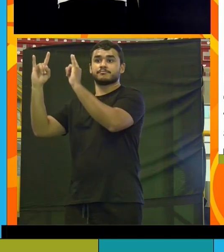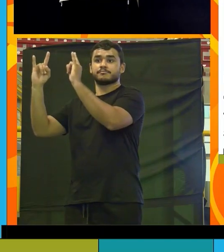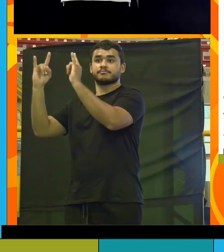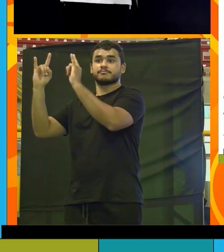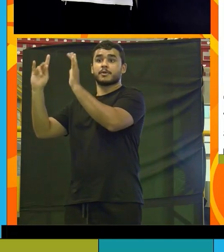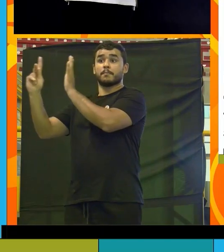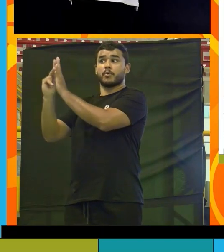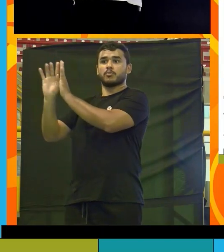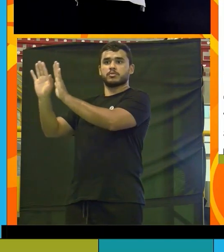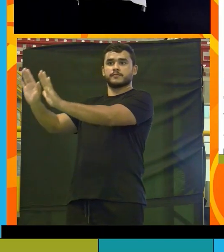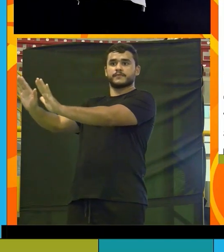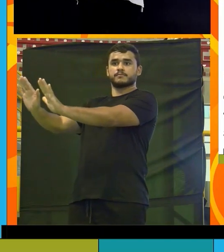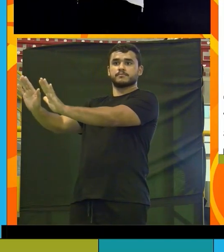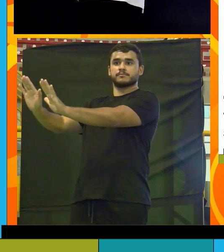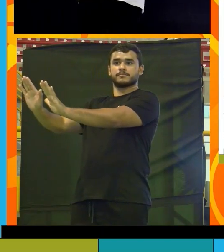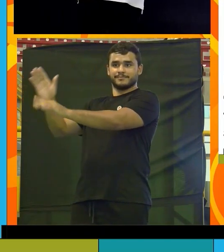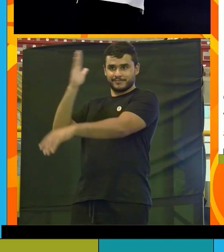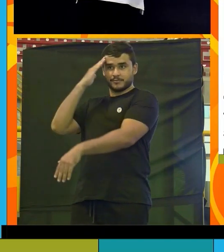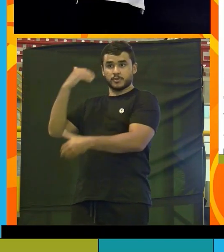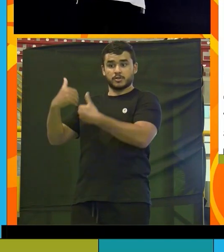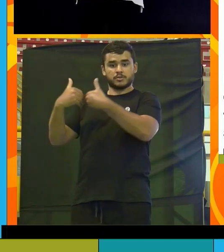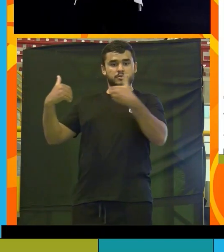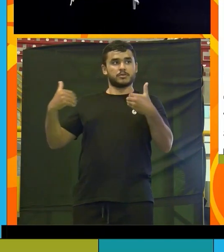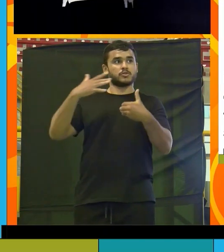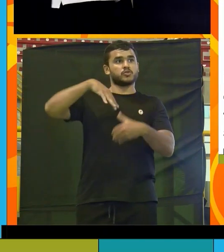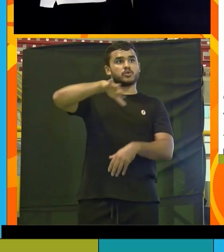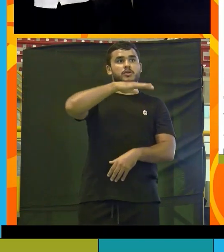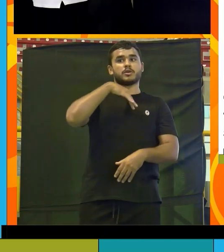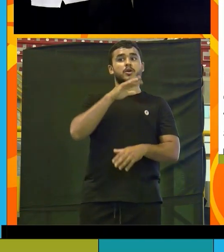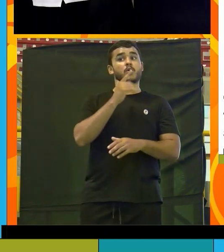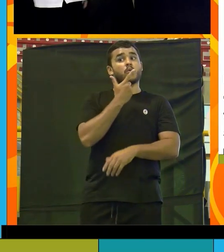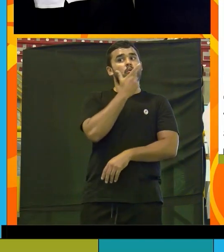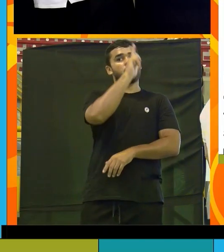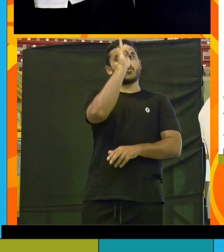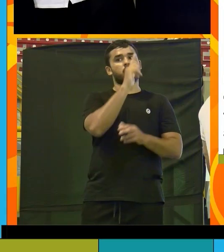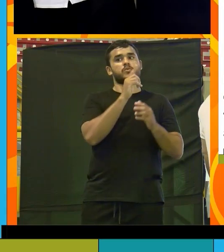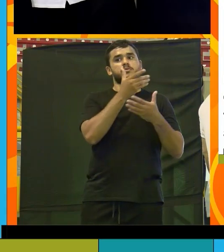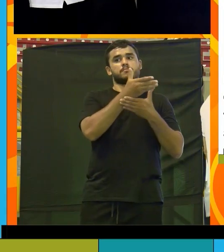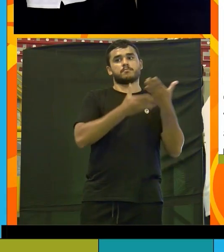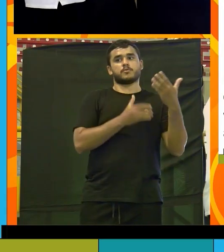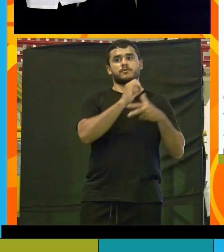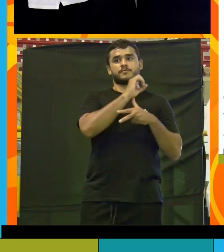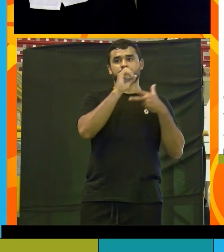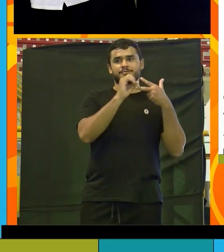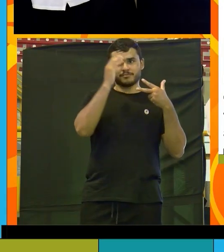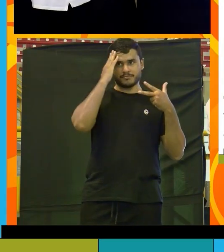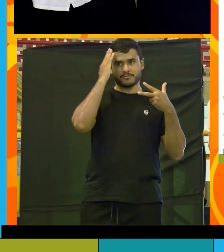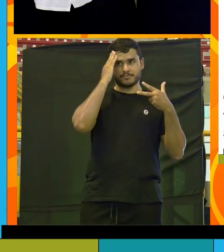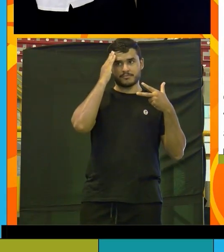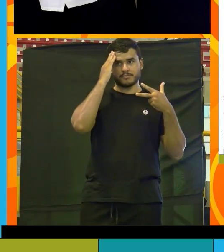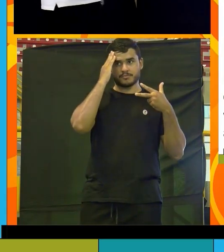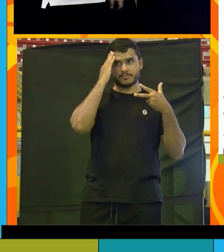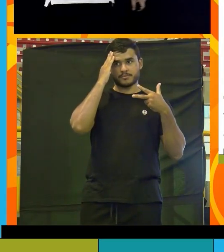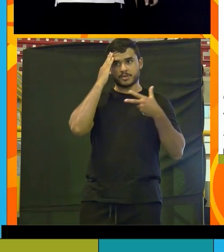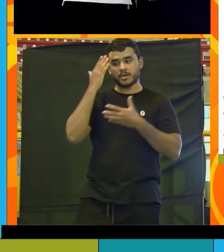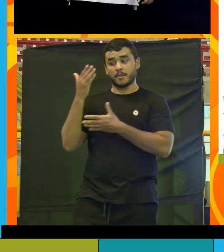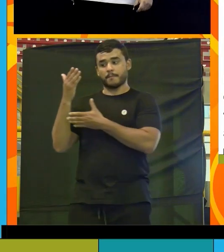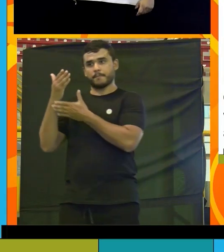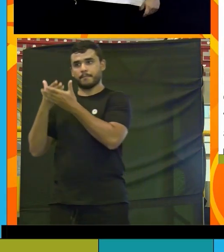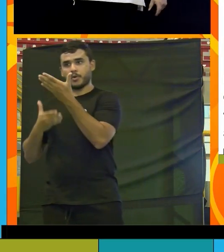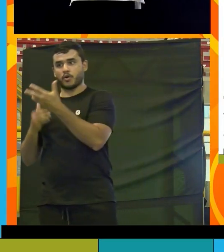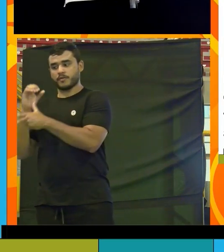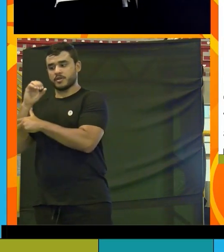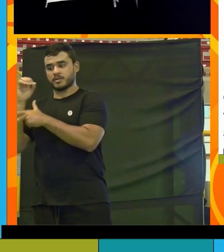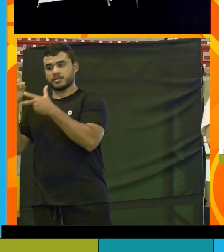com construção, tá? Com reformulação. Então, por isso que nos meus materiais eu utilizo tanto o Enem PPL, por